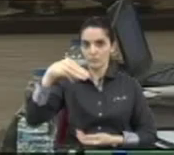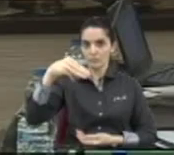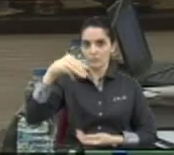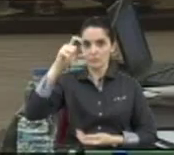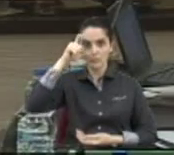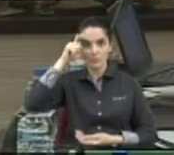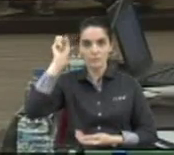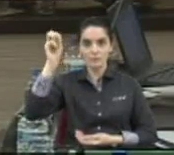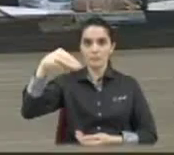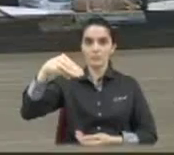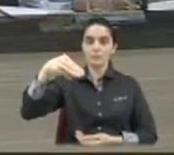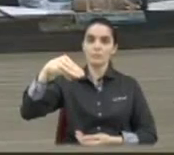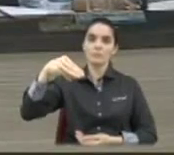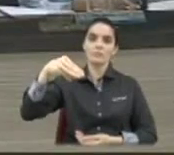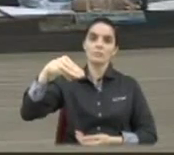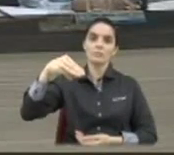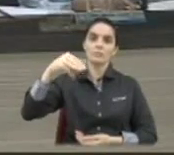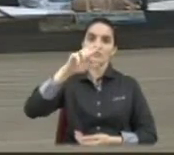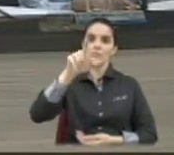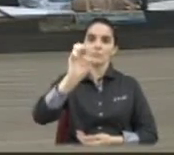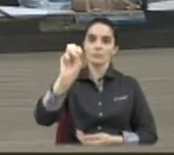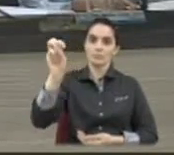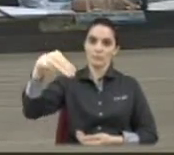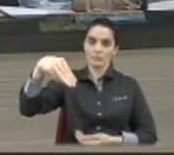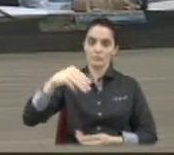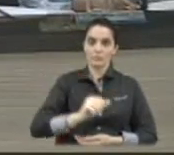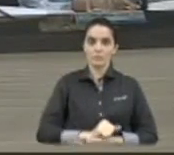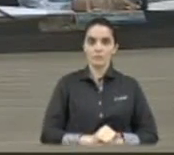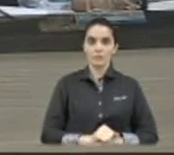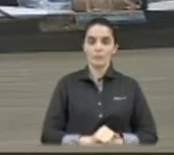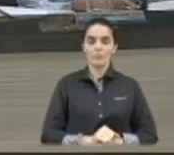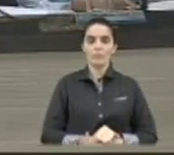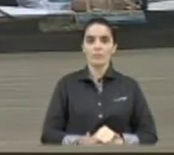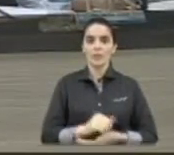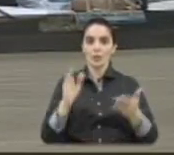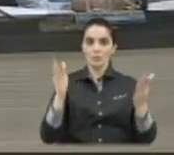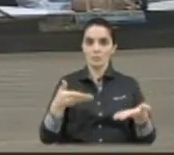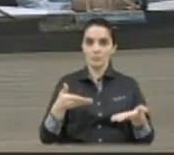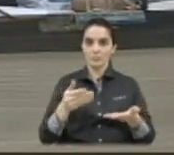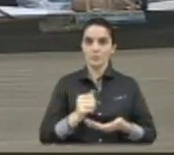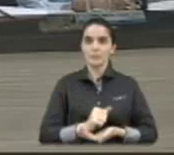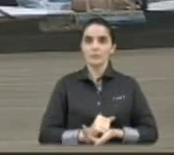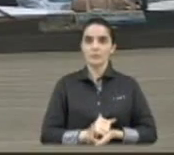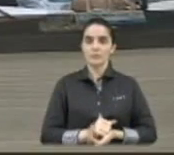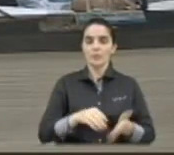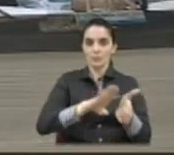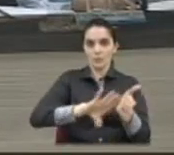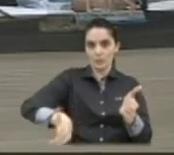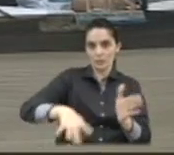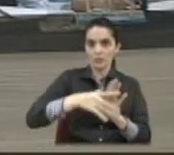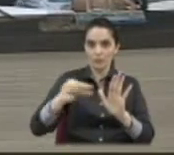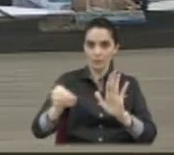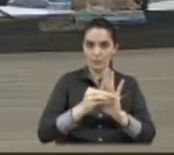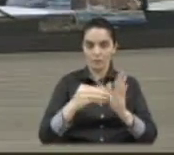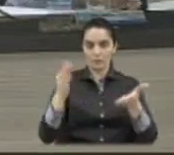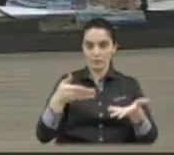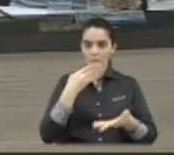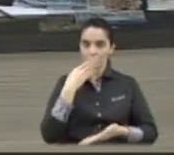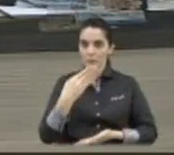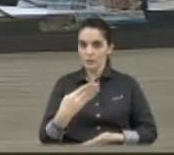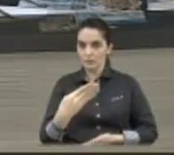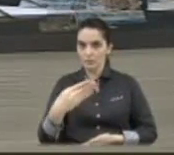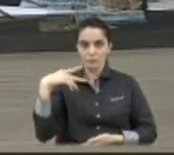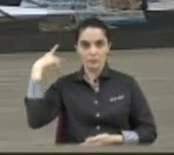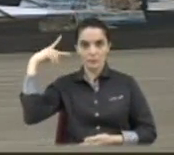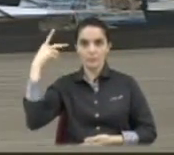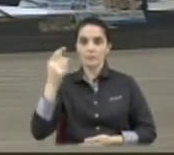Farid. Sim. Vereador Zé Damix. Sim. Agora uma questão, foi retirada a emenda. Agora uma questão de ordem da